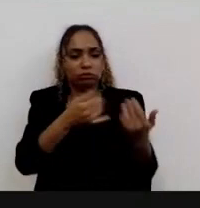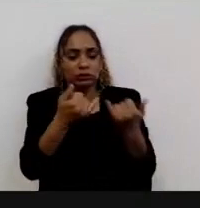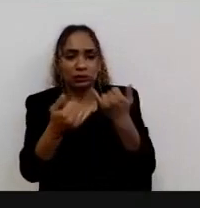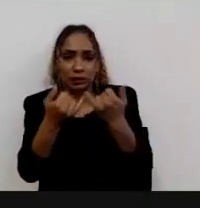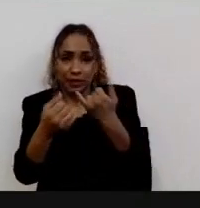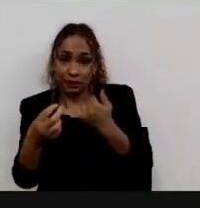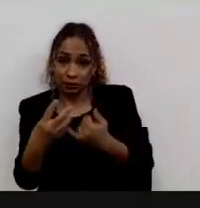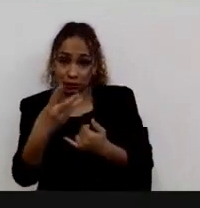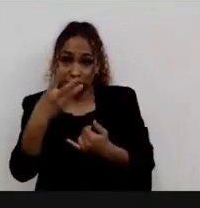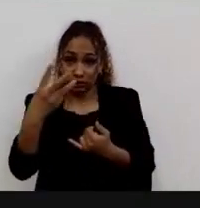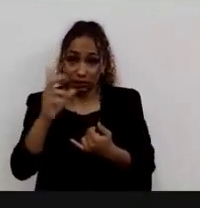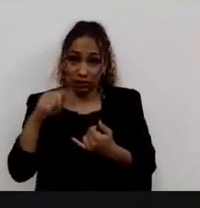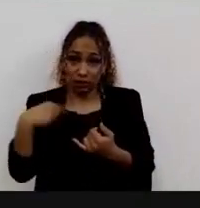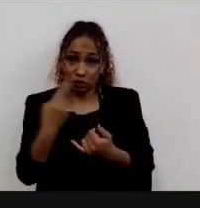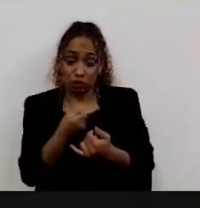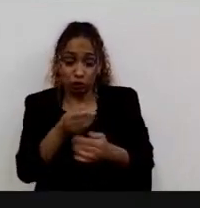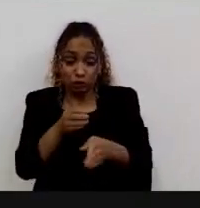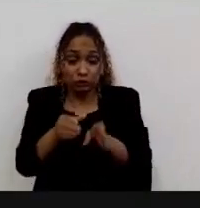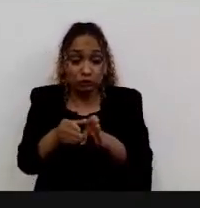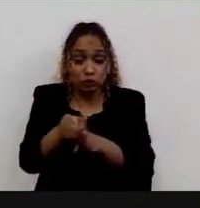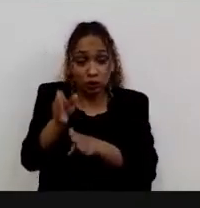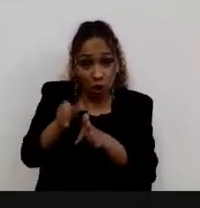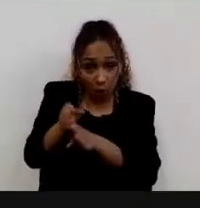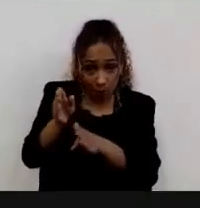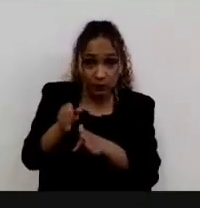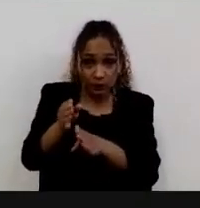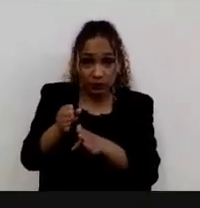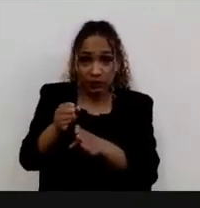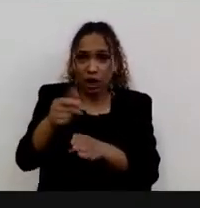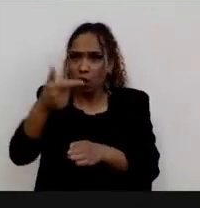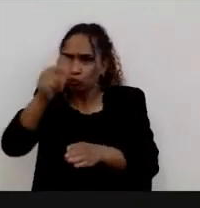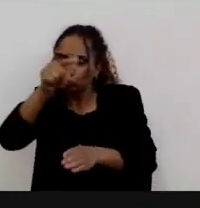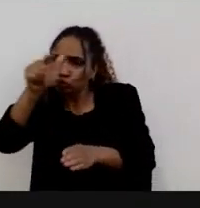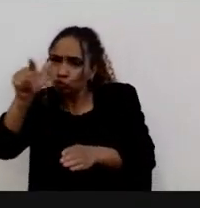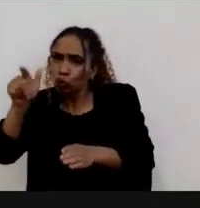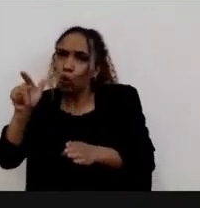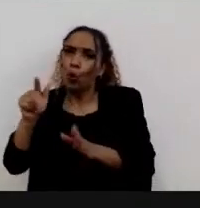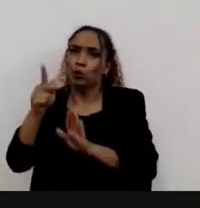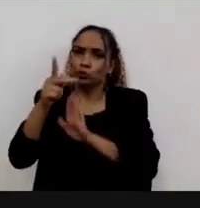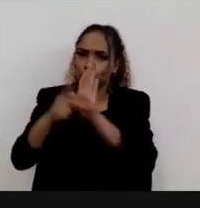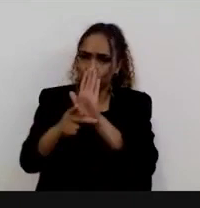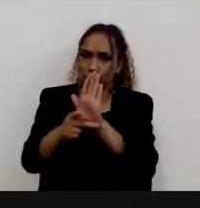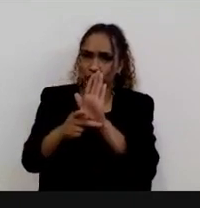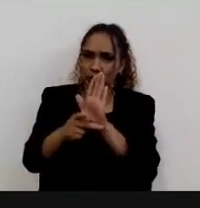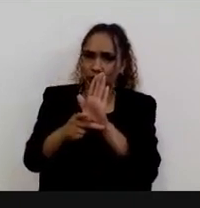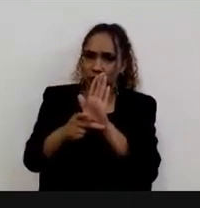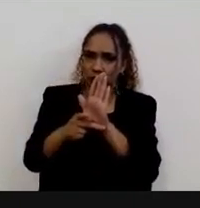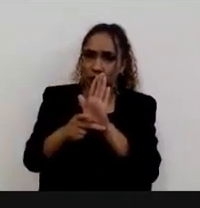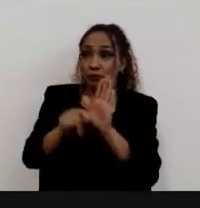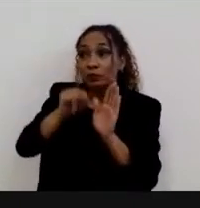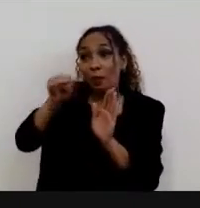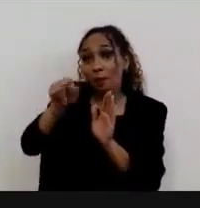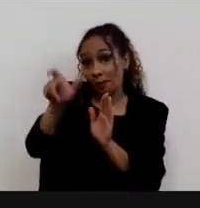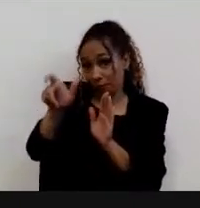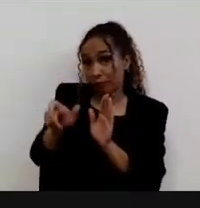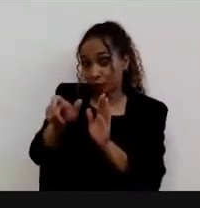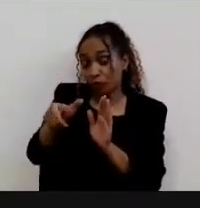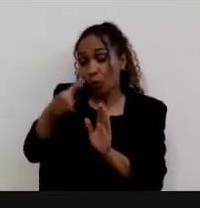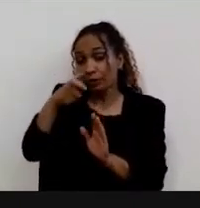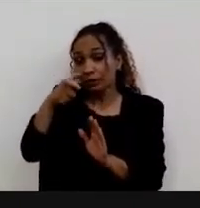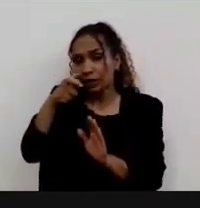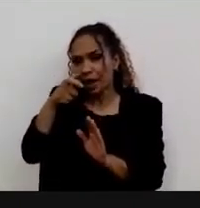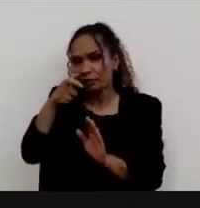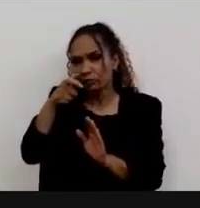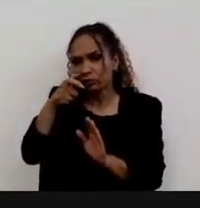projeto 3, a gente pode recomendar esses projetos para o parlamentar, porque tem uma alta probabilidade de ele se interessar